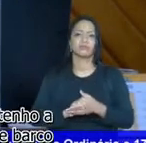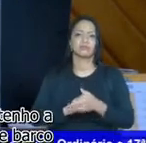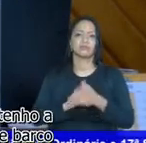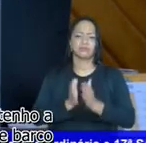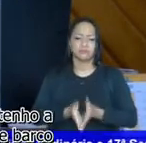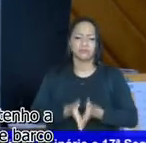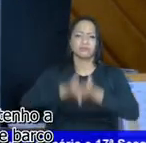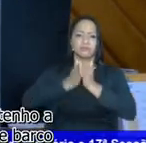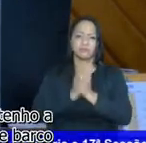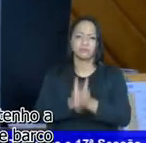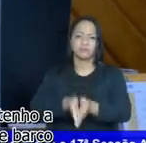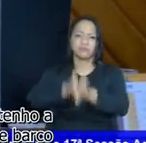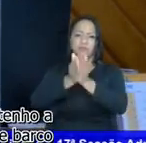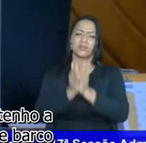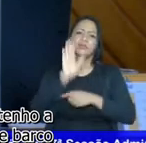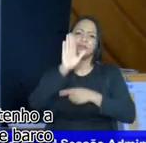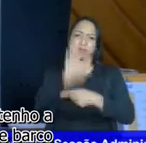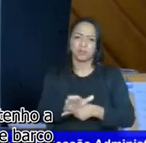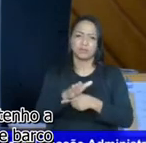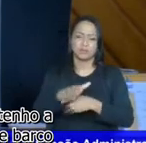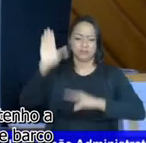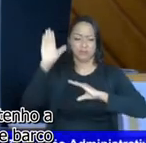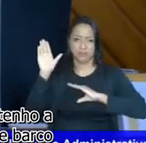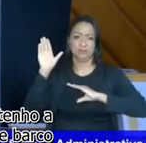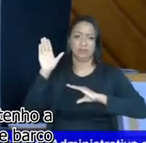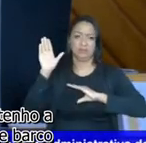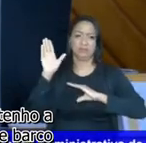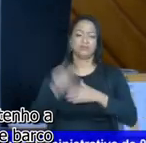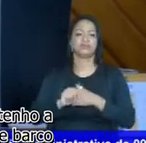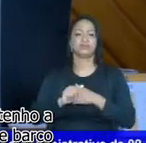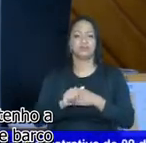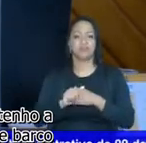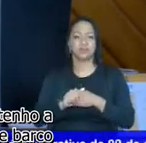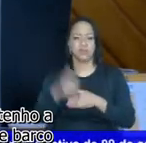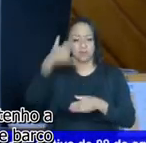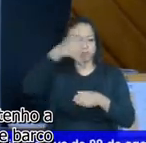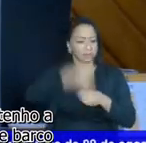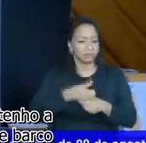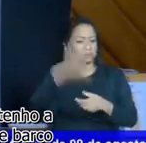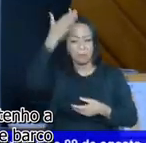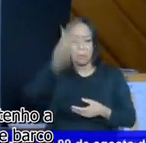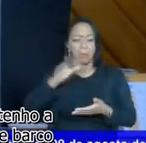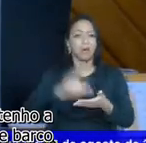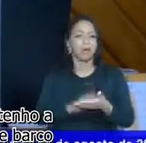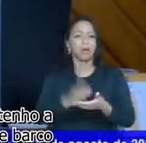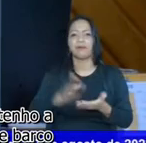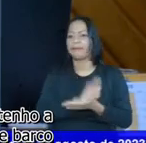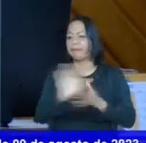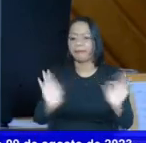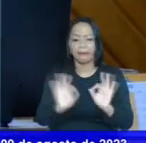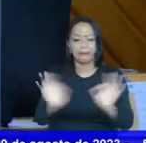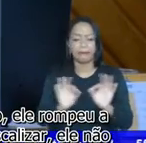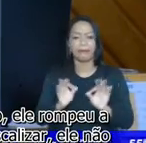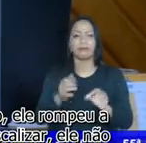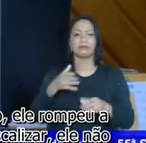navegou em benefício da candidatura, porque eu não tenho a comprovação de 1 litro de combustível utilizado neste